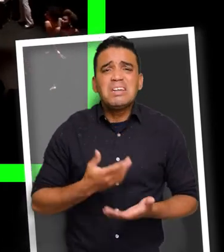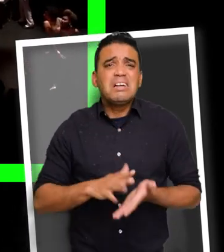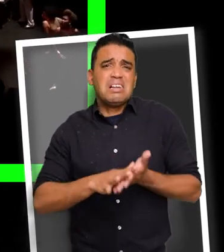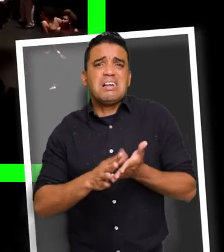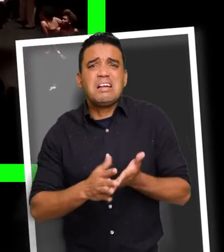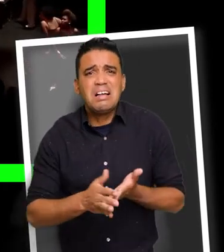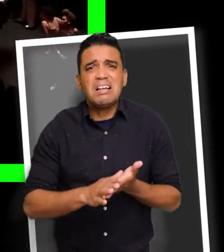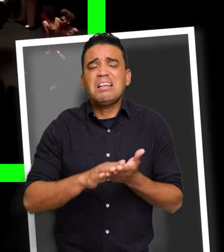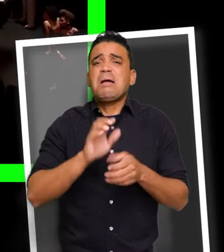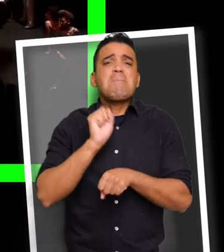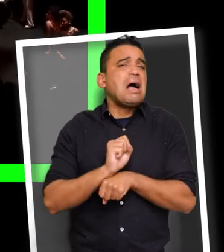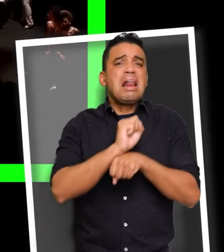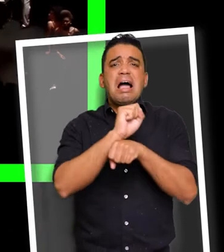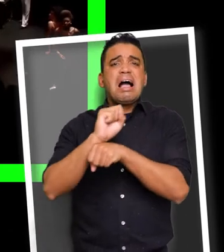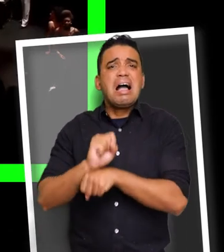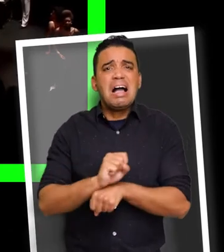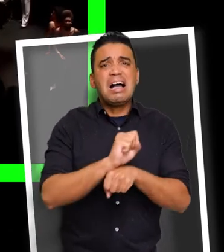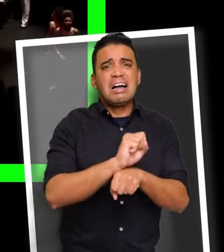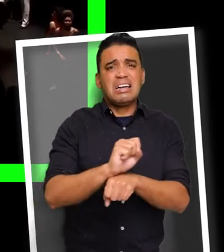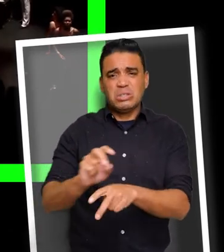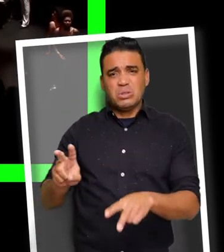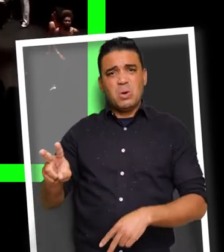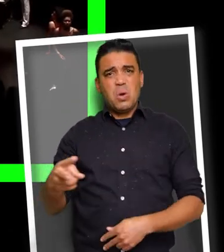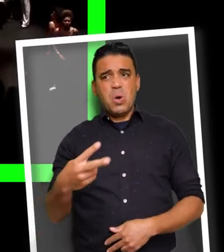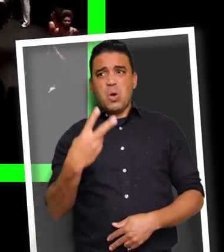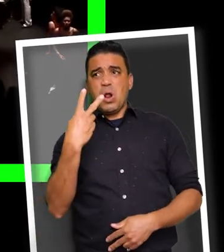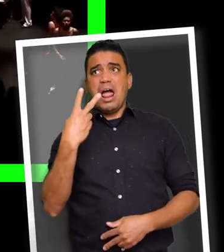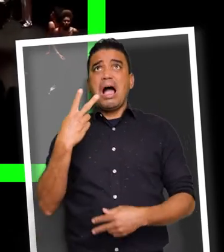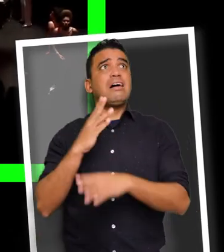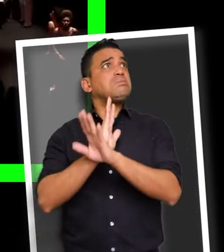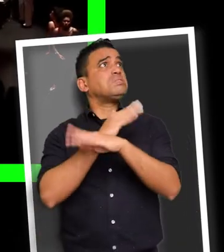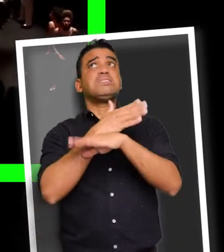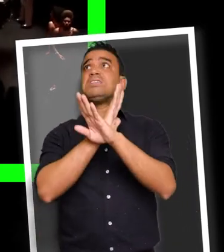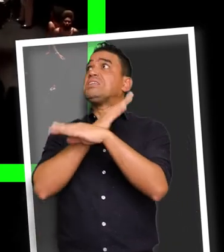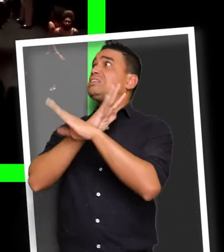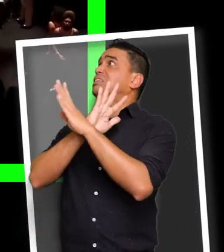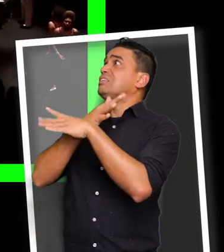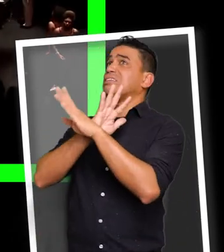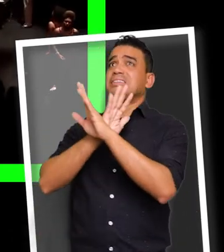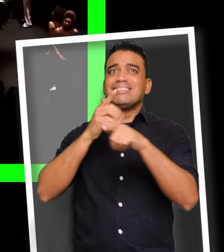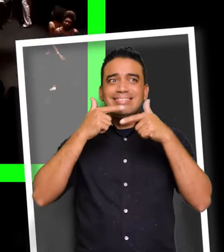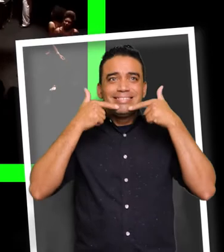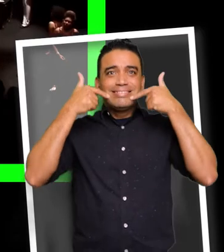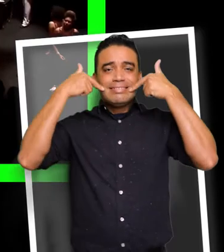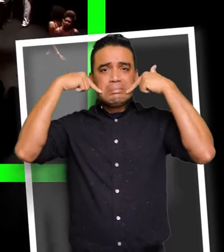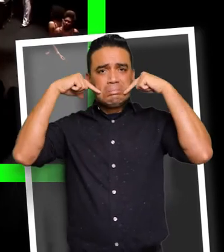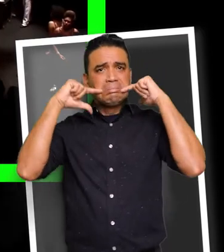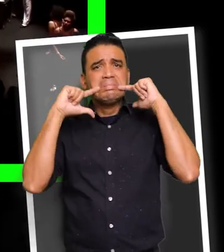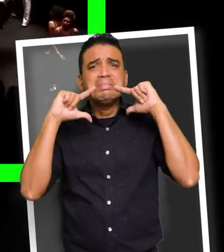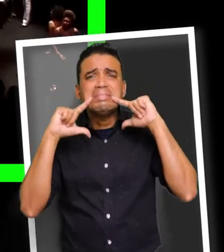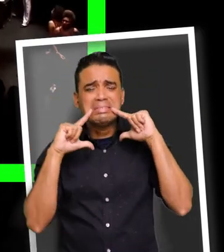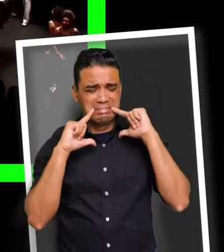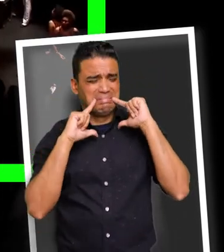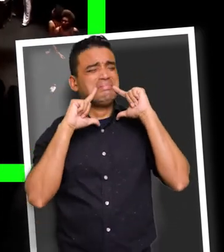Aplausos calados, olhares perdidos, sorrisos